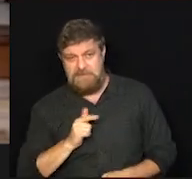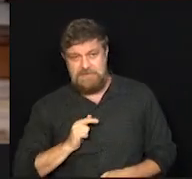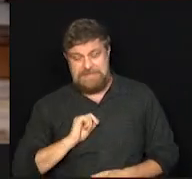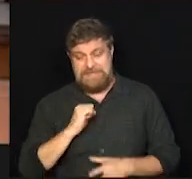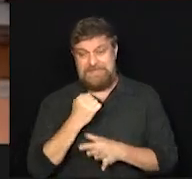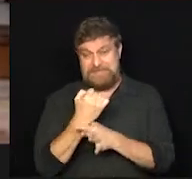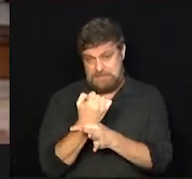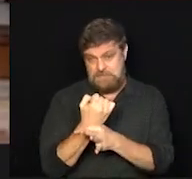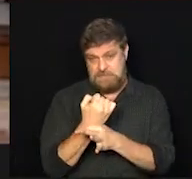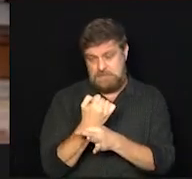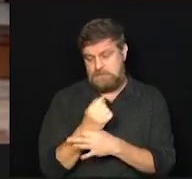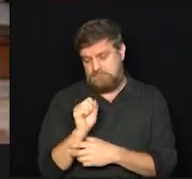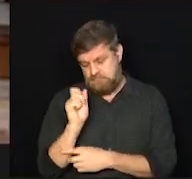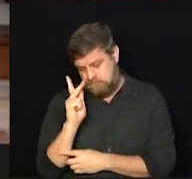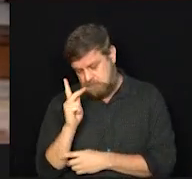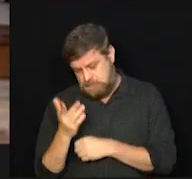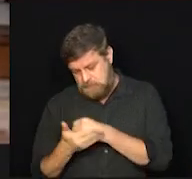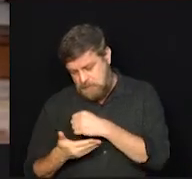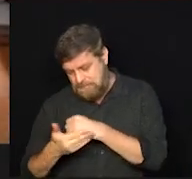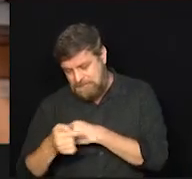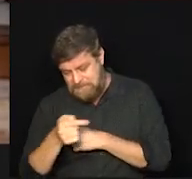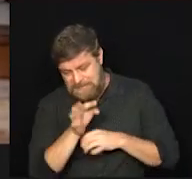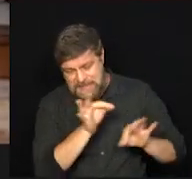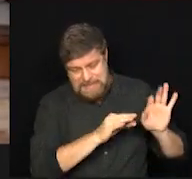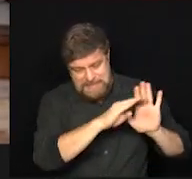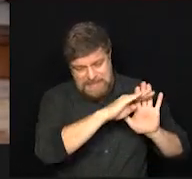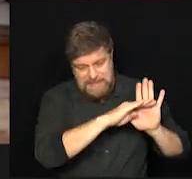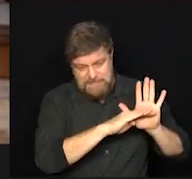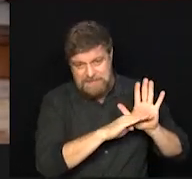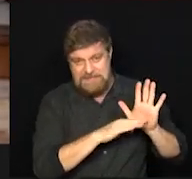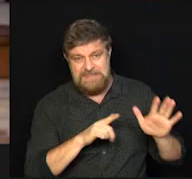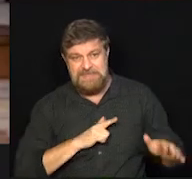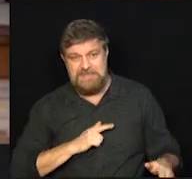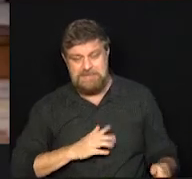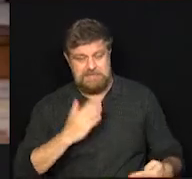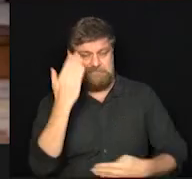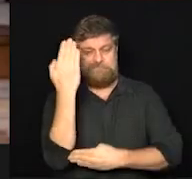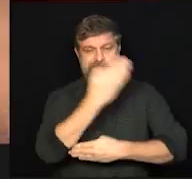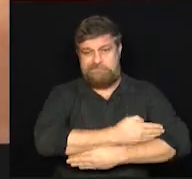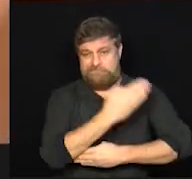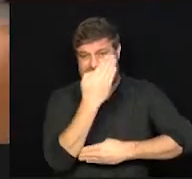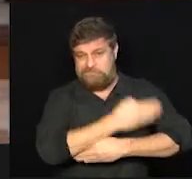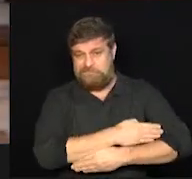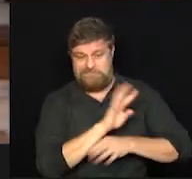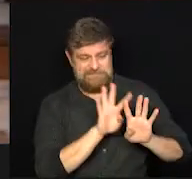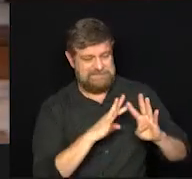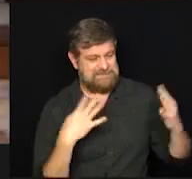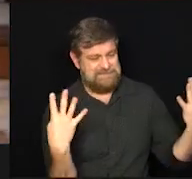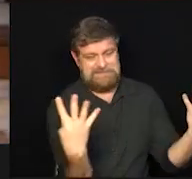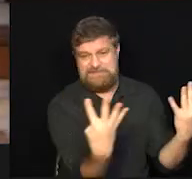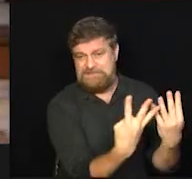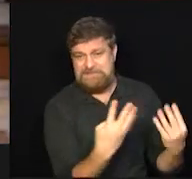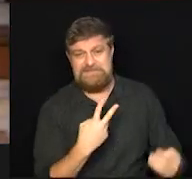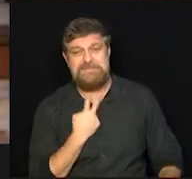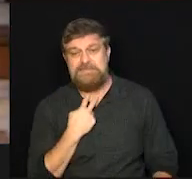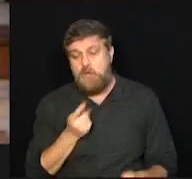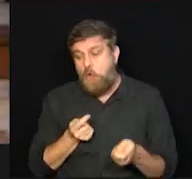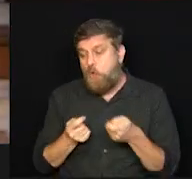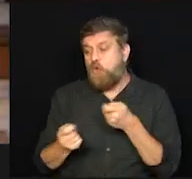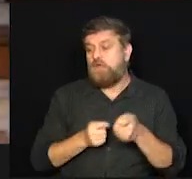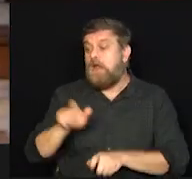segurança é um projeto que na prática ele propõe Guarita cancela cerca controle de